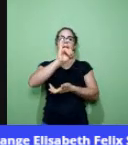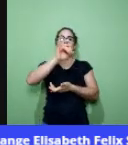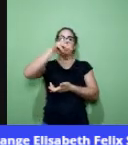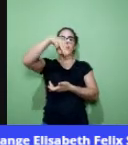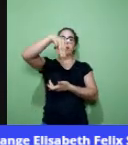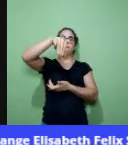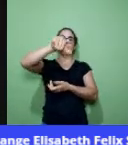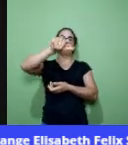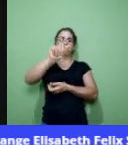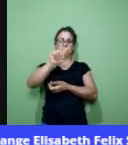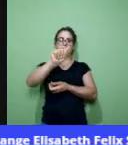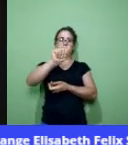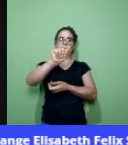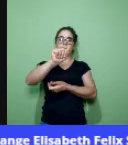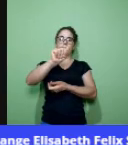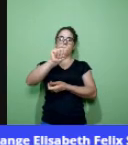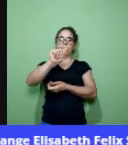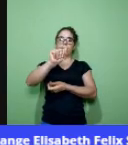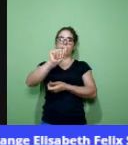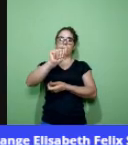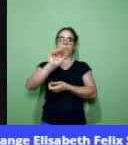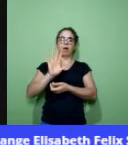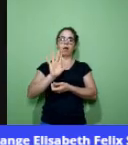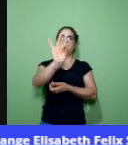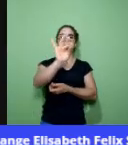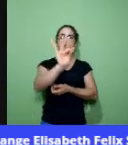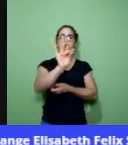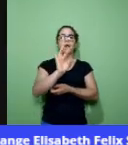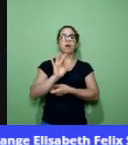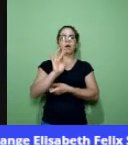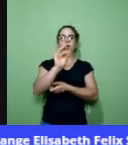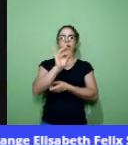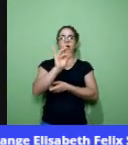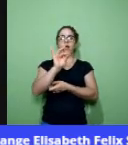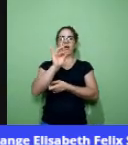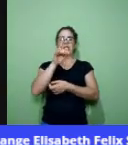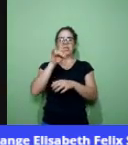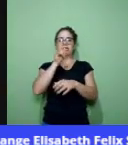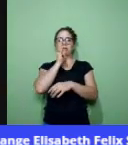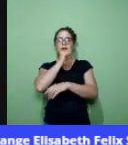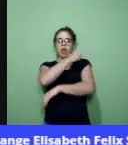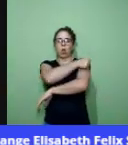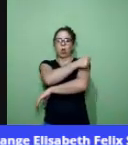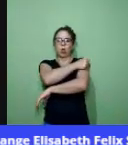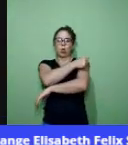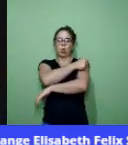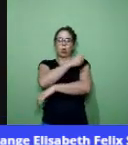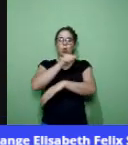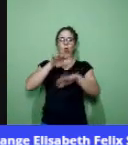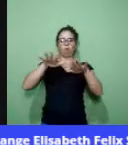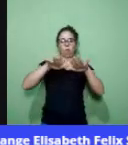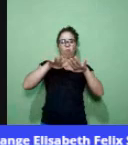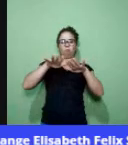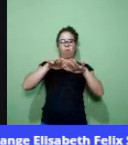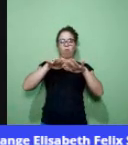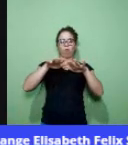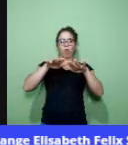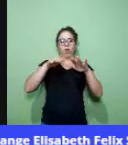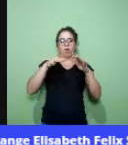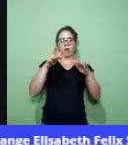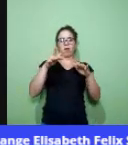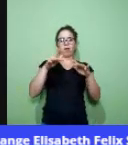que a gente falou do imantado. Por quê? Ele tendo